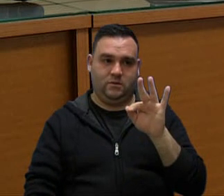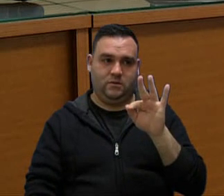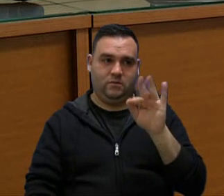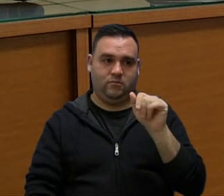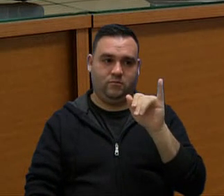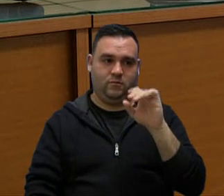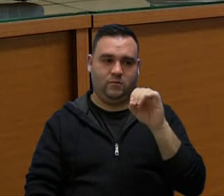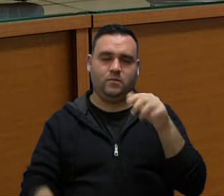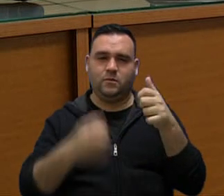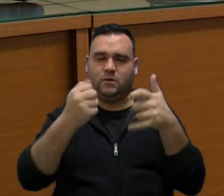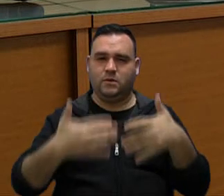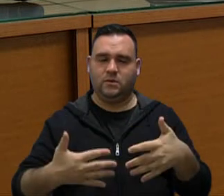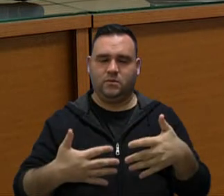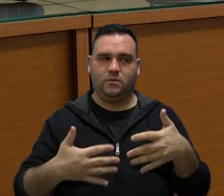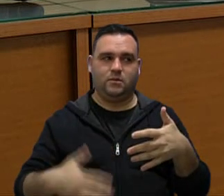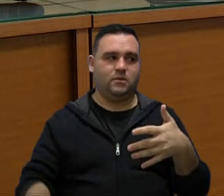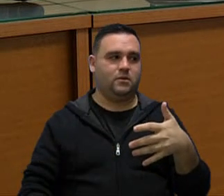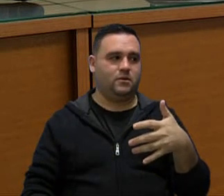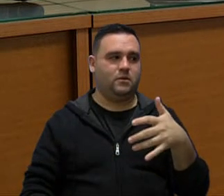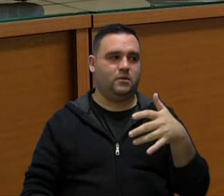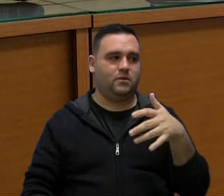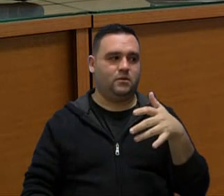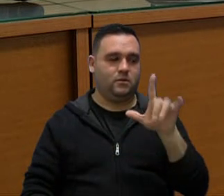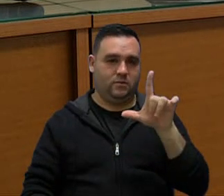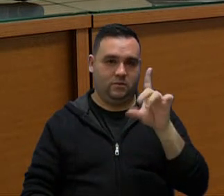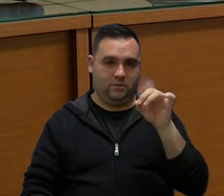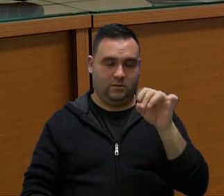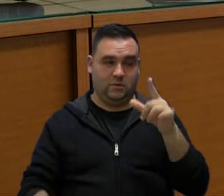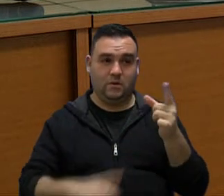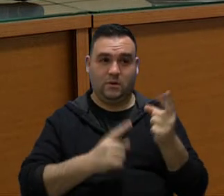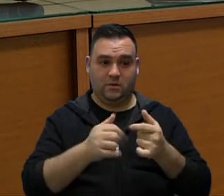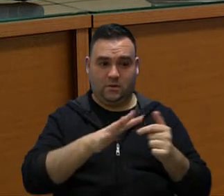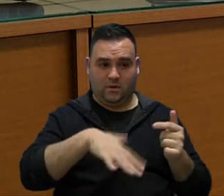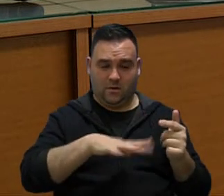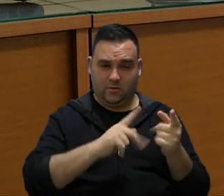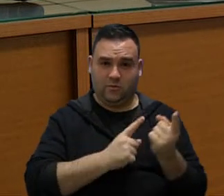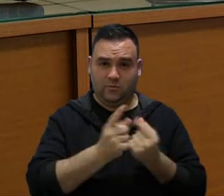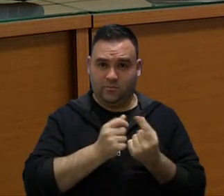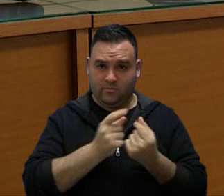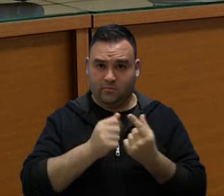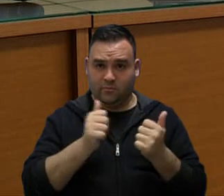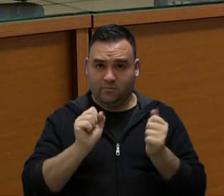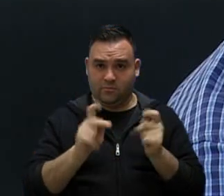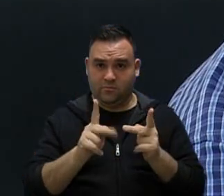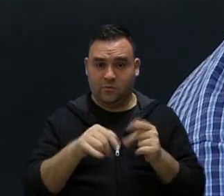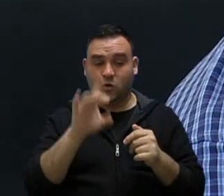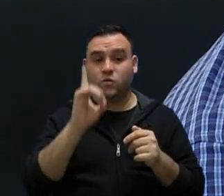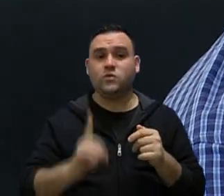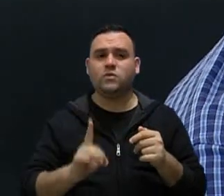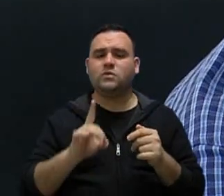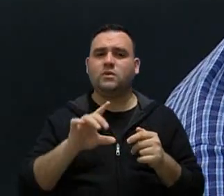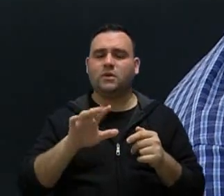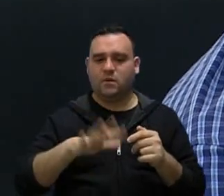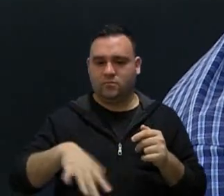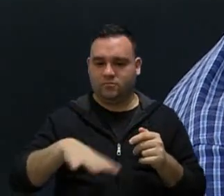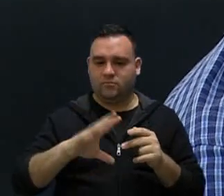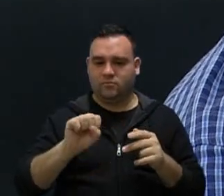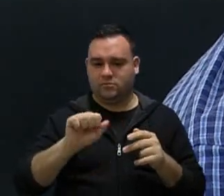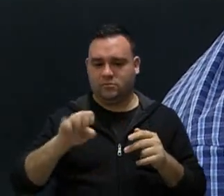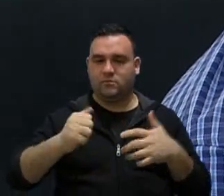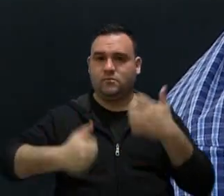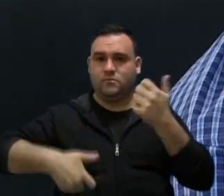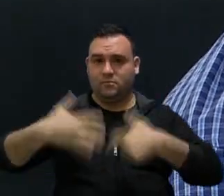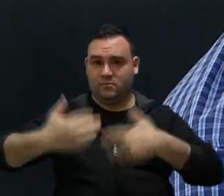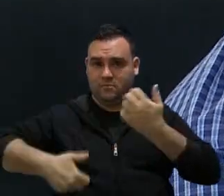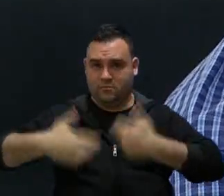para falar sobre a questão da região da área financeira que o diretor do saae já fez